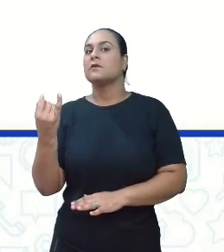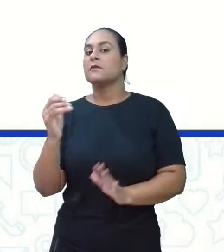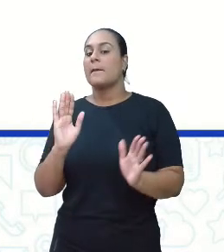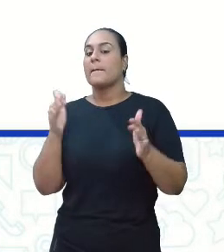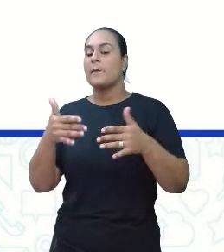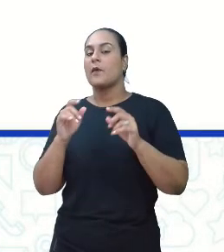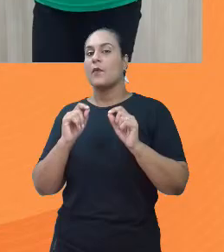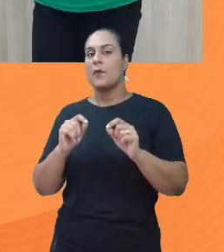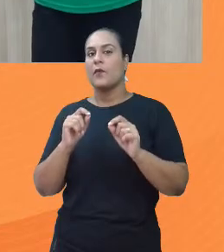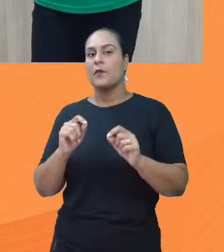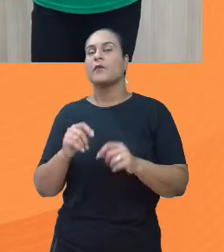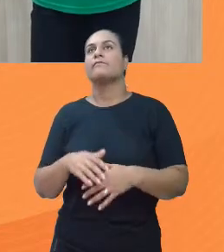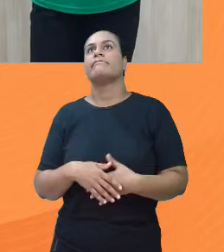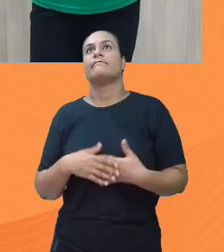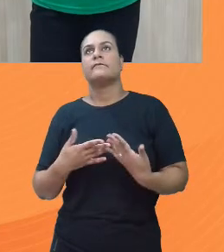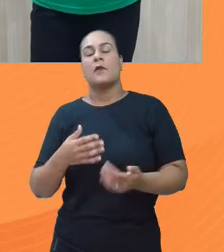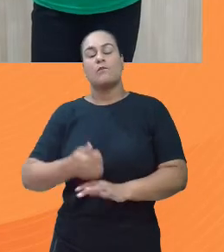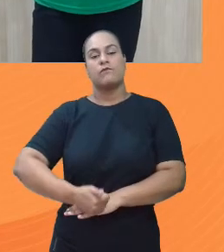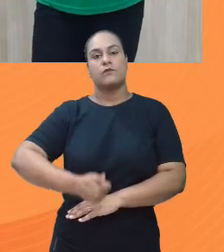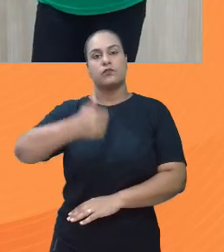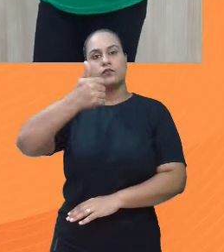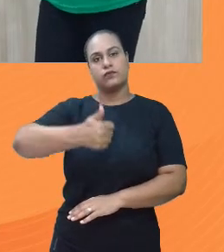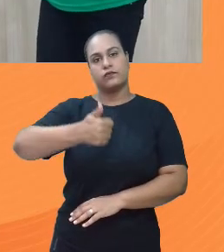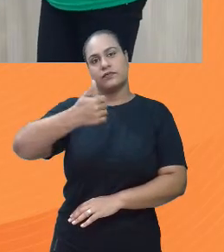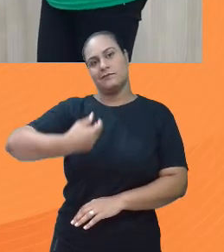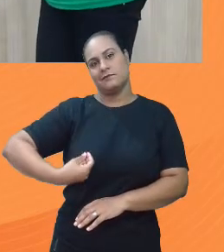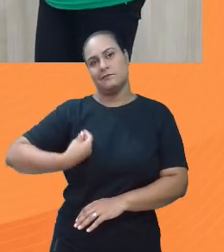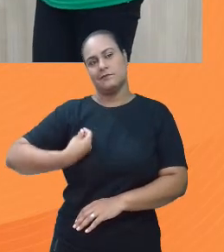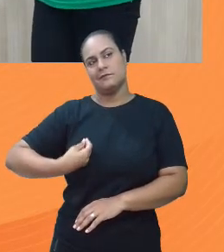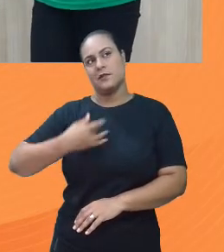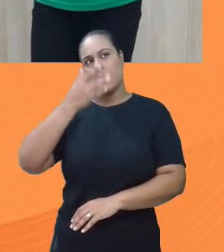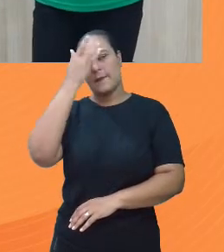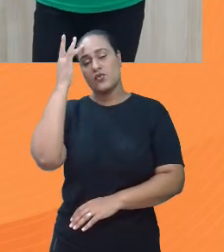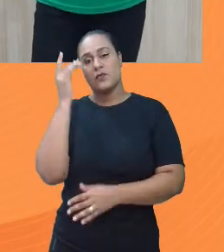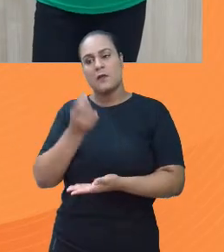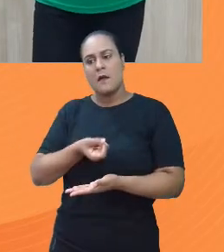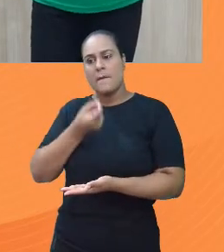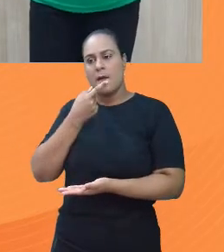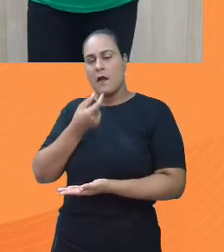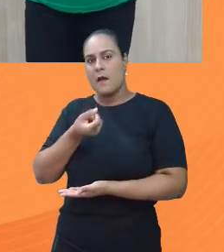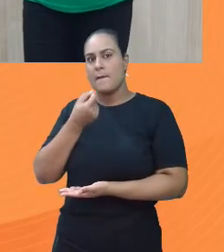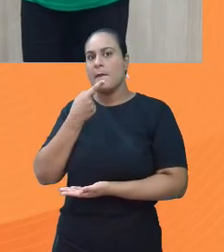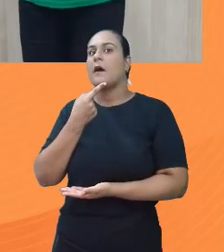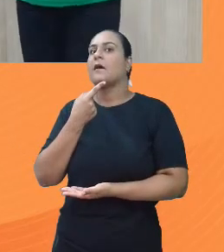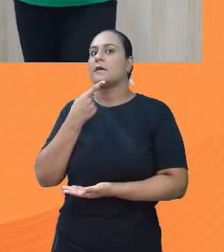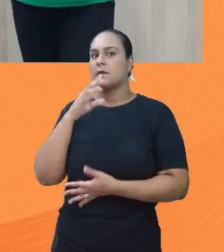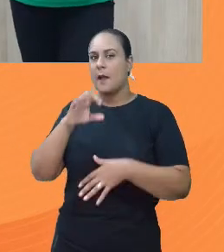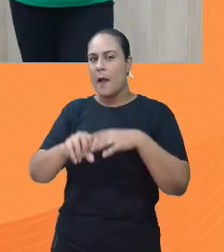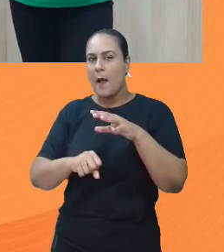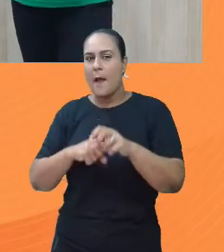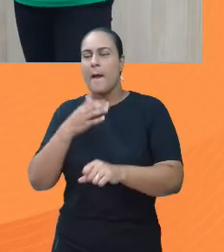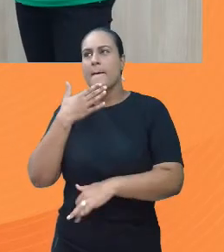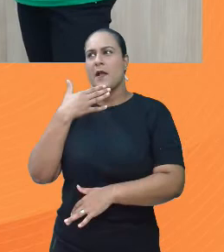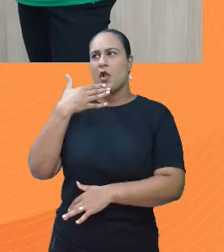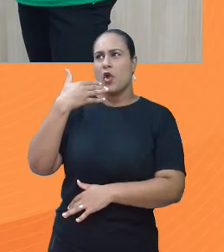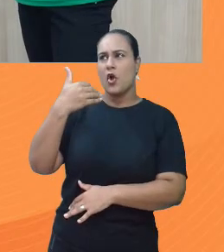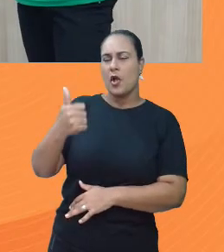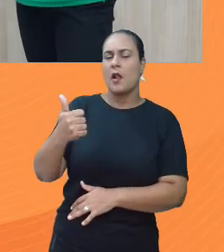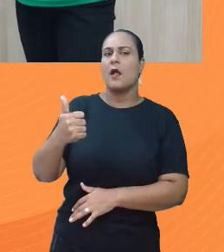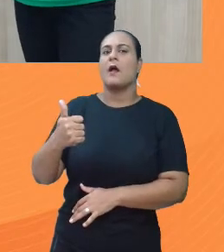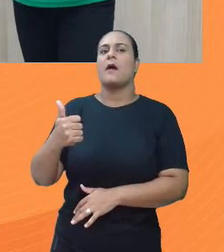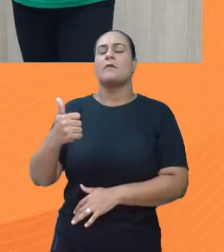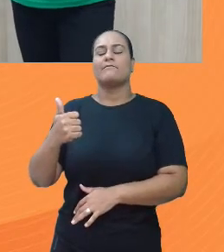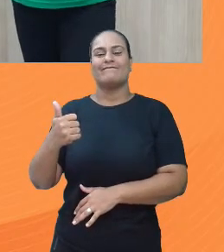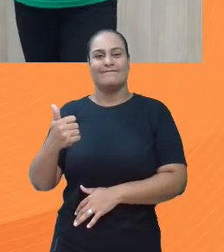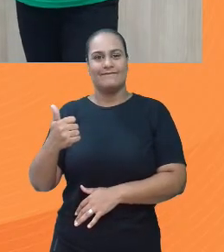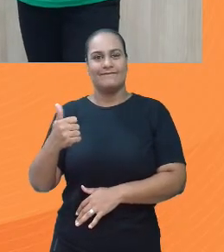pessoal? A questão da qualidade de vida. Então, alguém que está tomando um medicamento está indo em busca da qualidade de vida. Está indo em busca